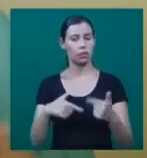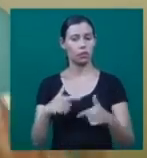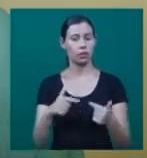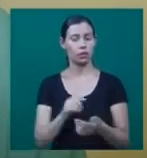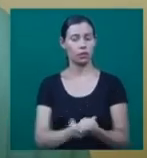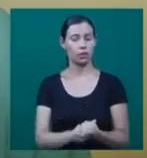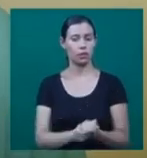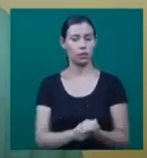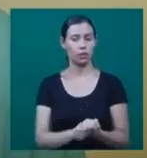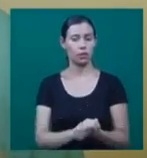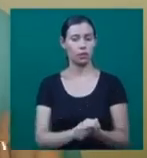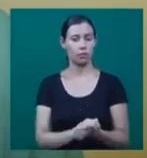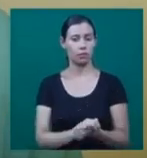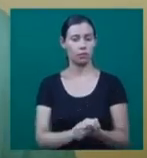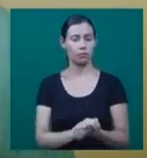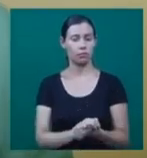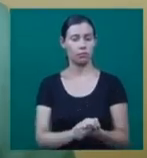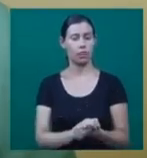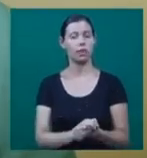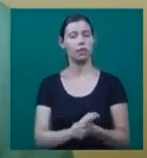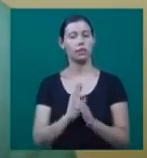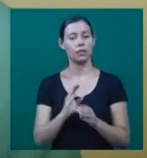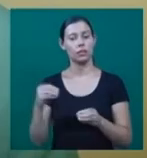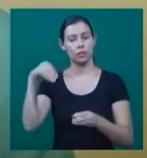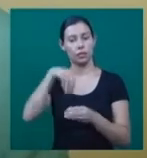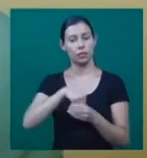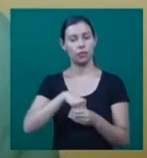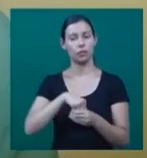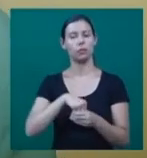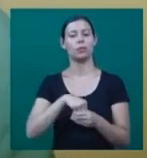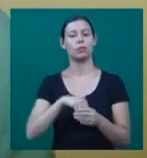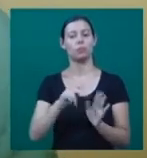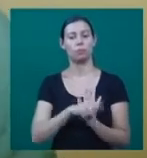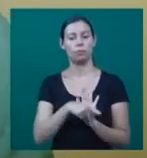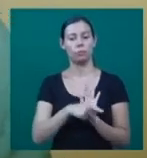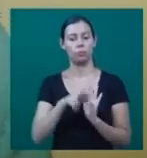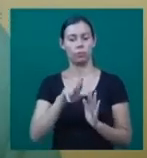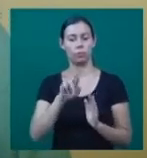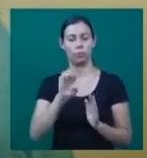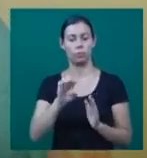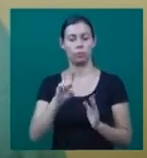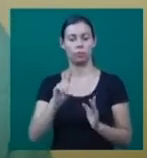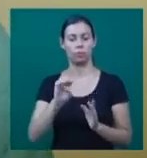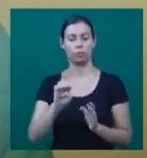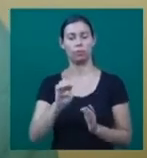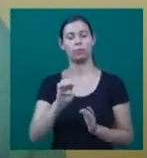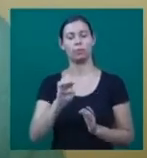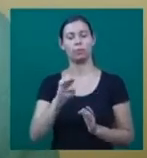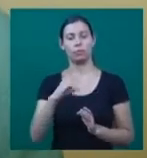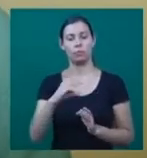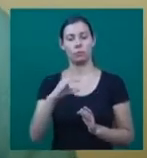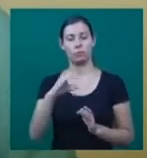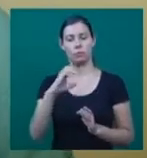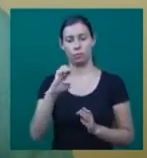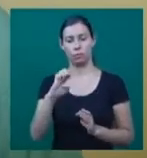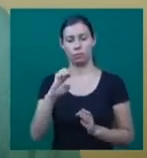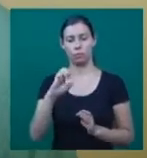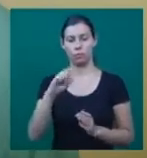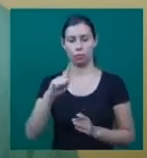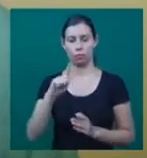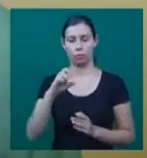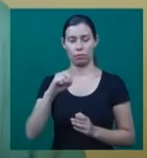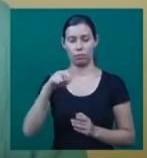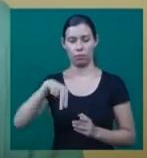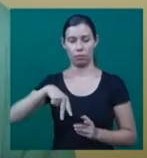SUS, inseridas no projeto Rede Cegonha, do Ministério da Saúde, como uma das estratégias